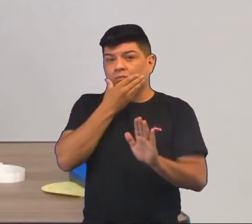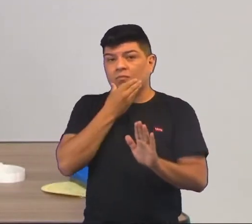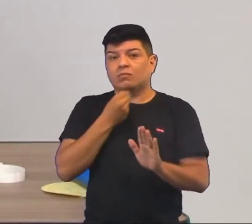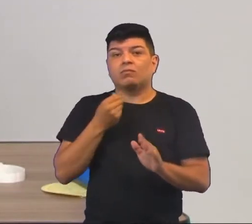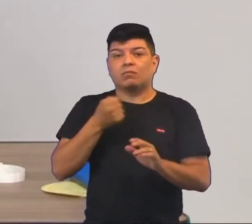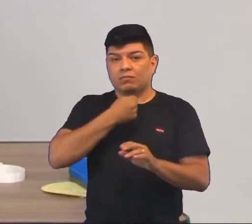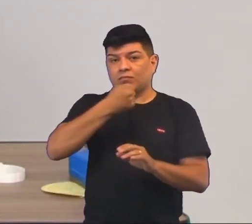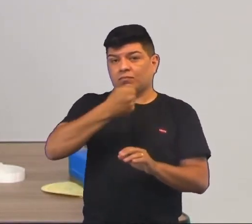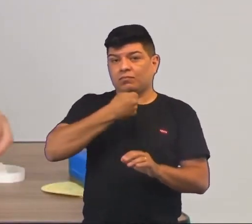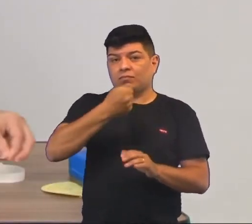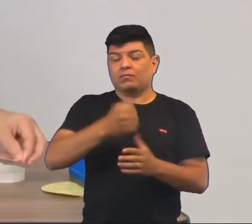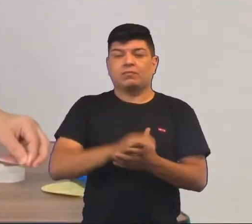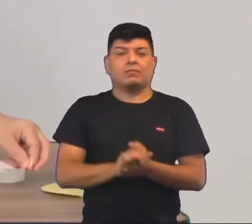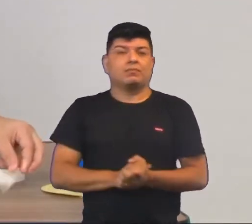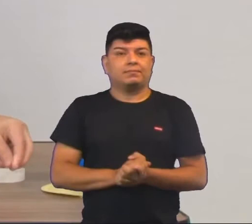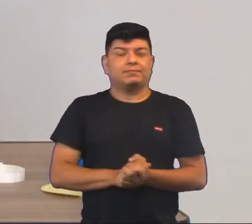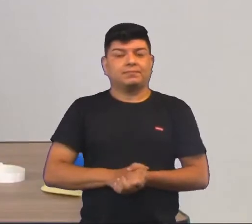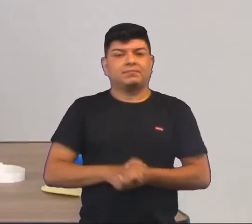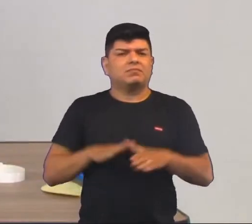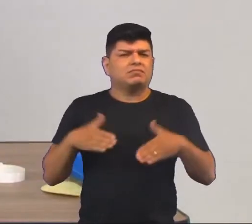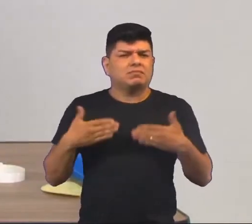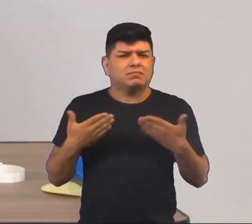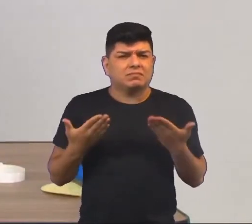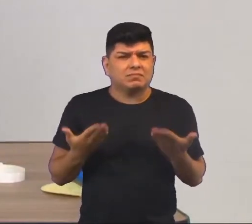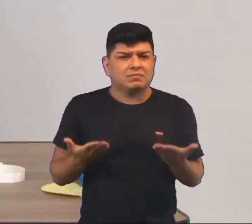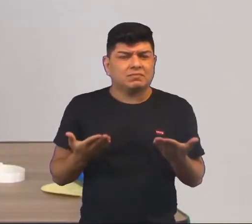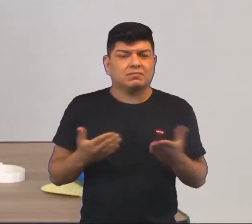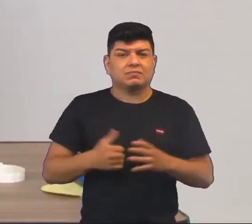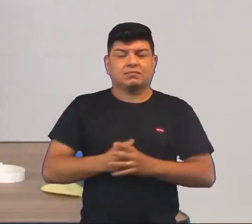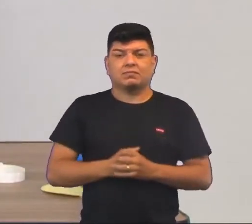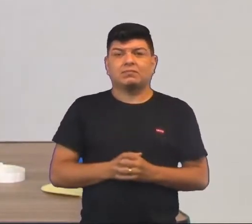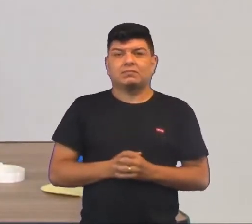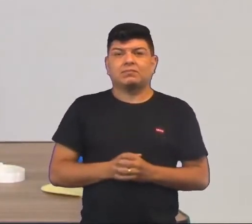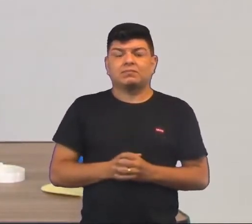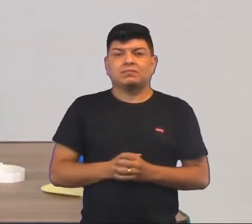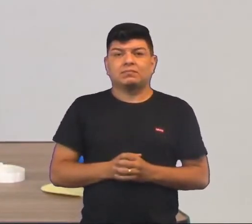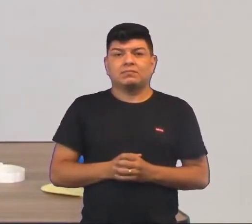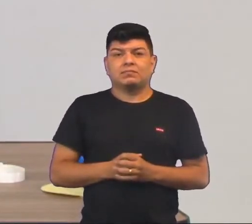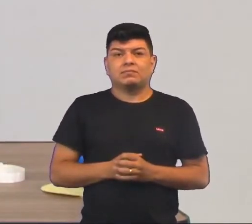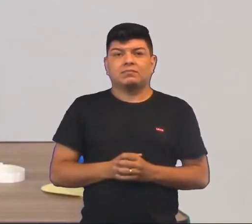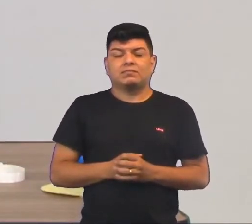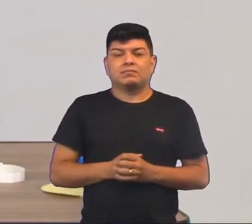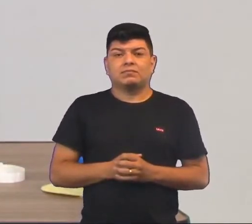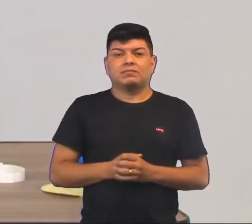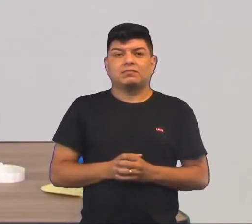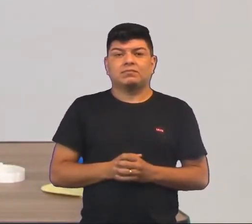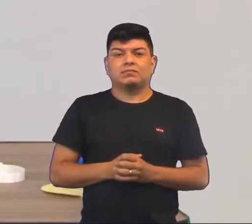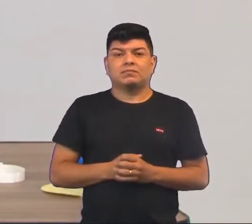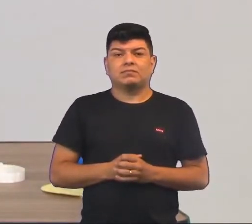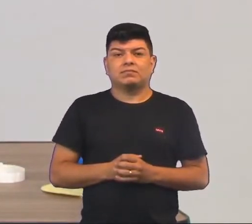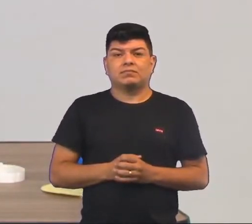ao apresentador. Vamos ver que elogio é esse, vamos lembrar? Que estava lá na notícia, ó.